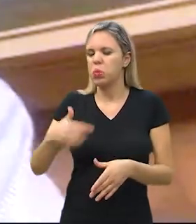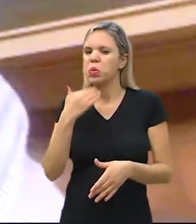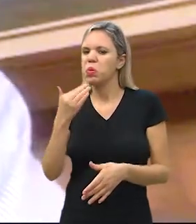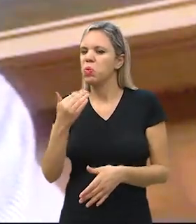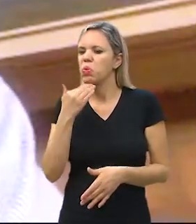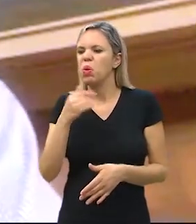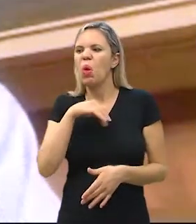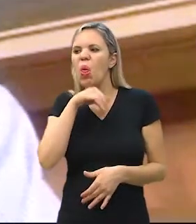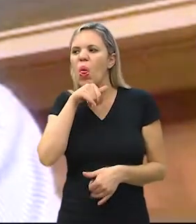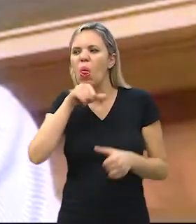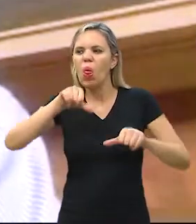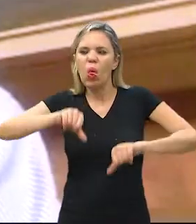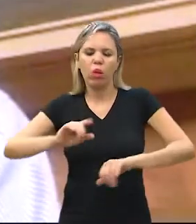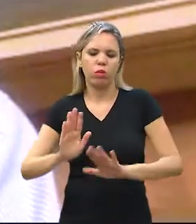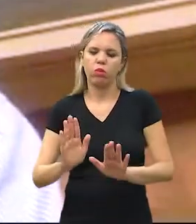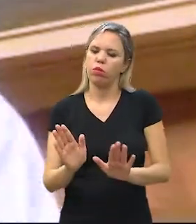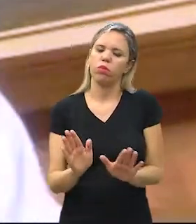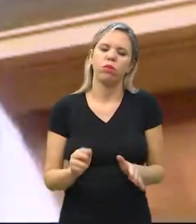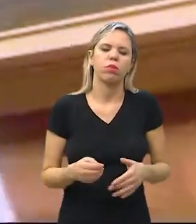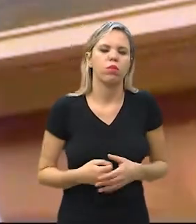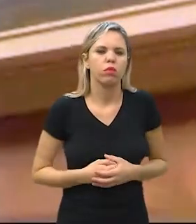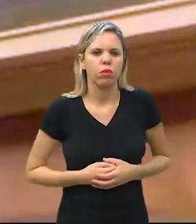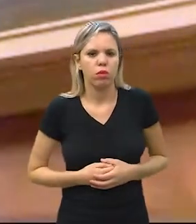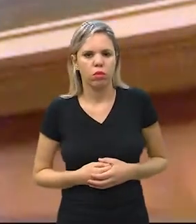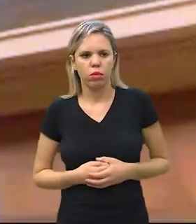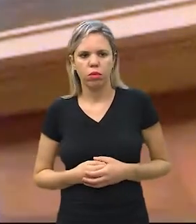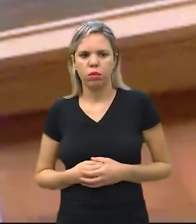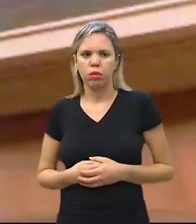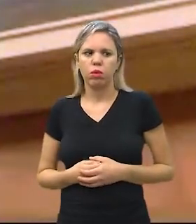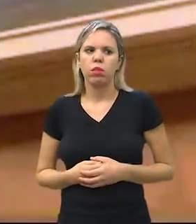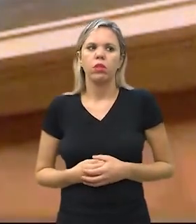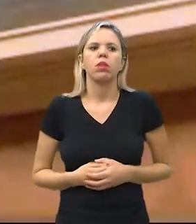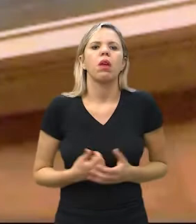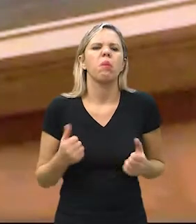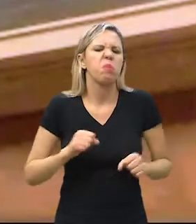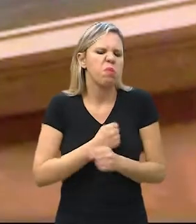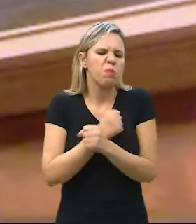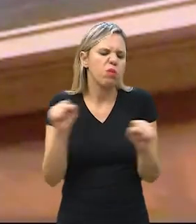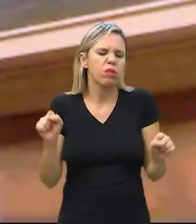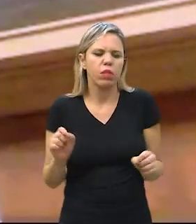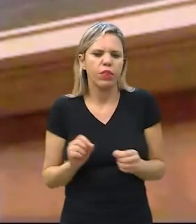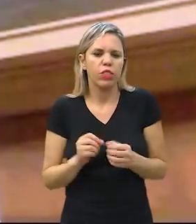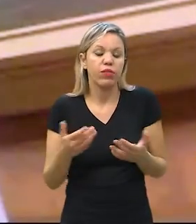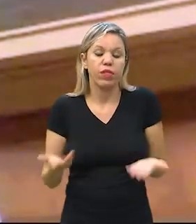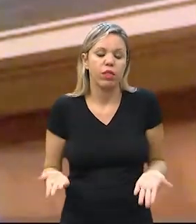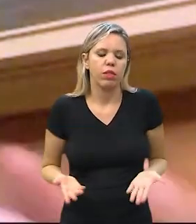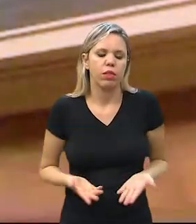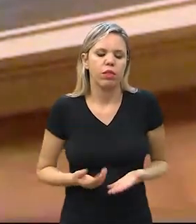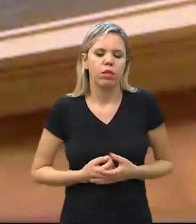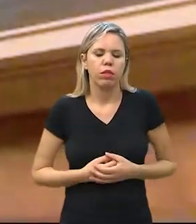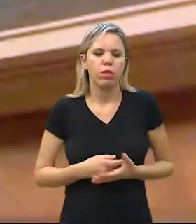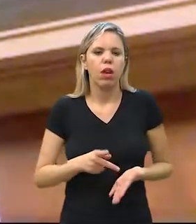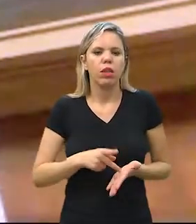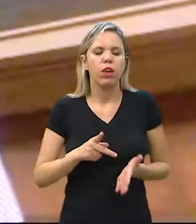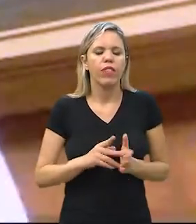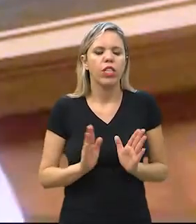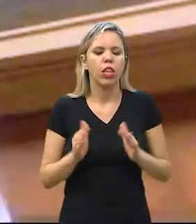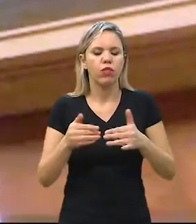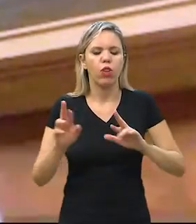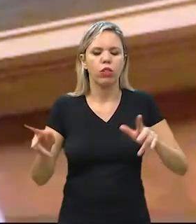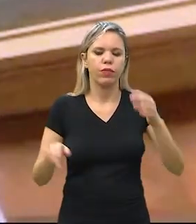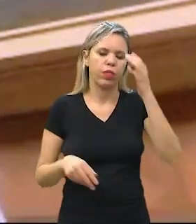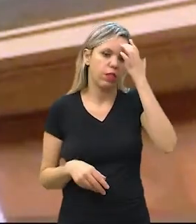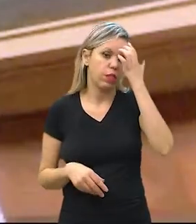não presta um bom serviço? De forma nenhuma. Né? É impossível a gente fazer isso. Então, na verdade, o foco